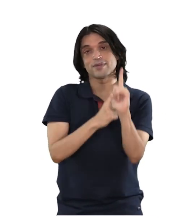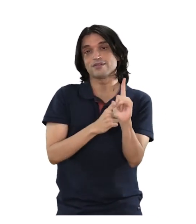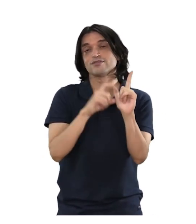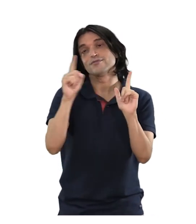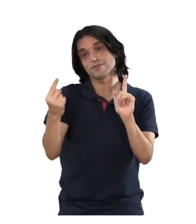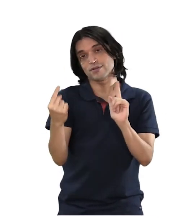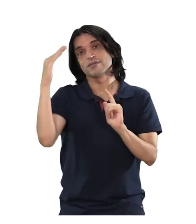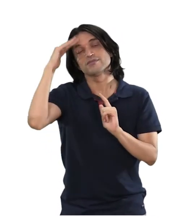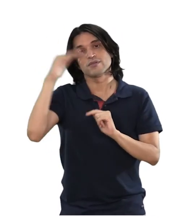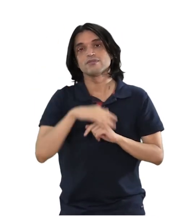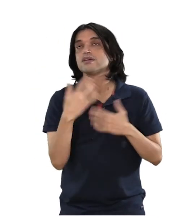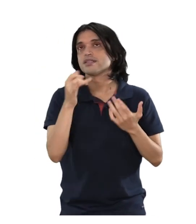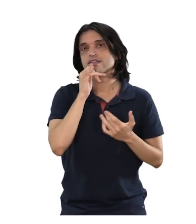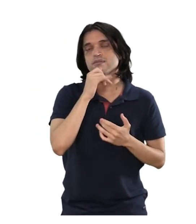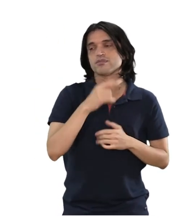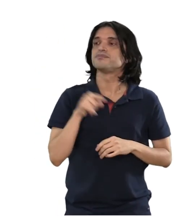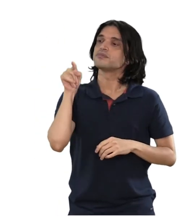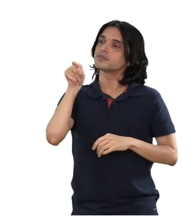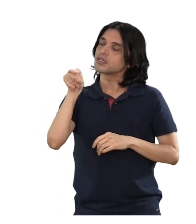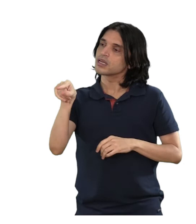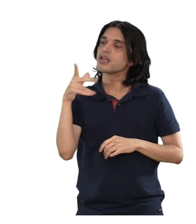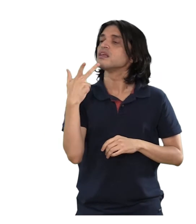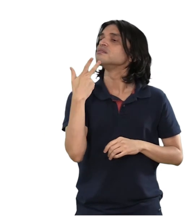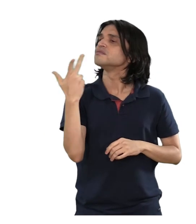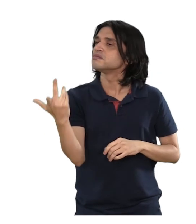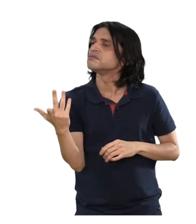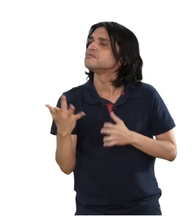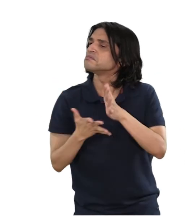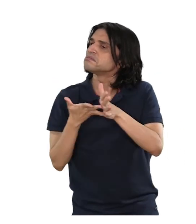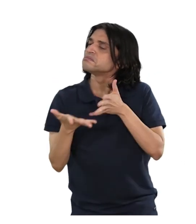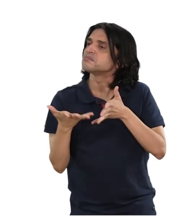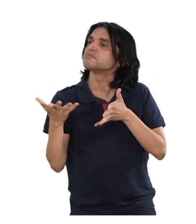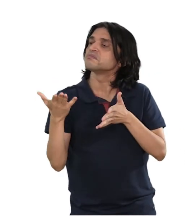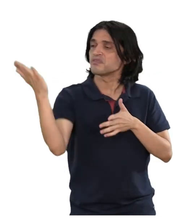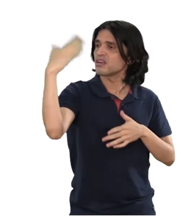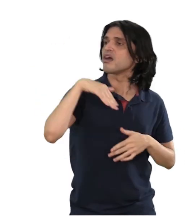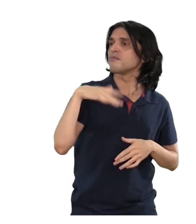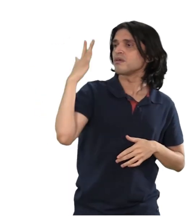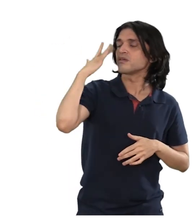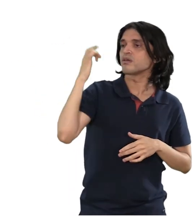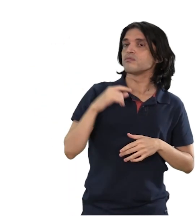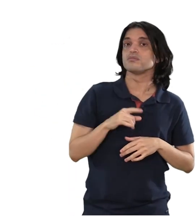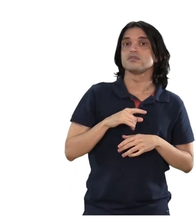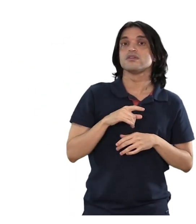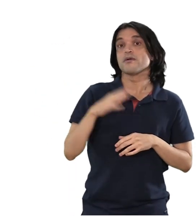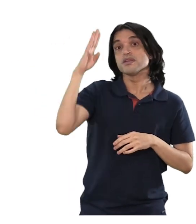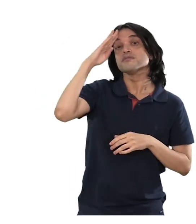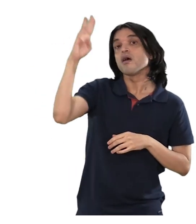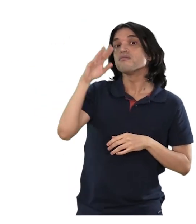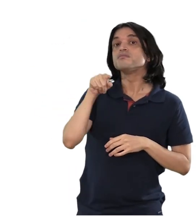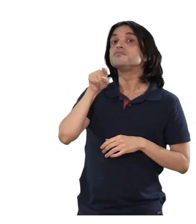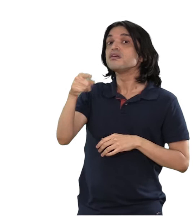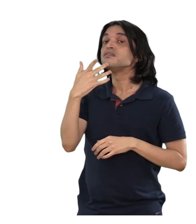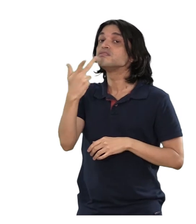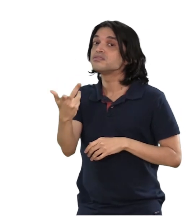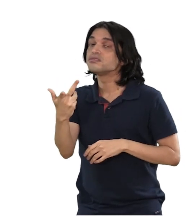disse. Oração subordinada substantiva, que virá amanhã, As orações